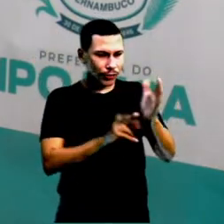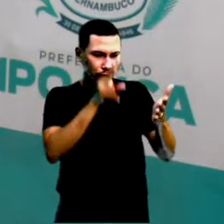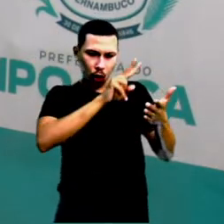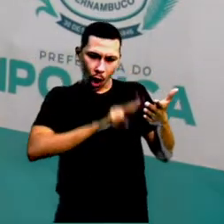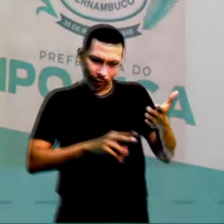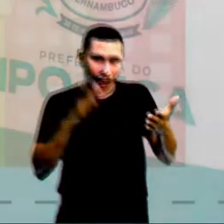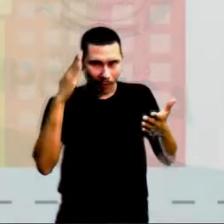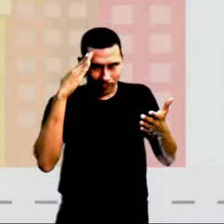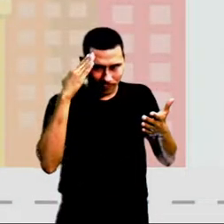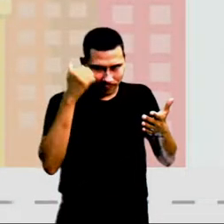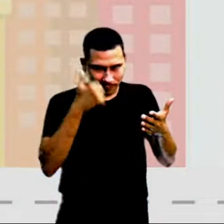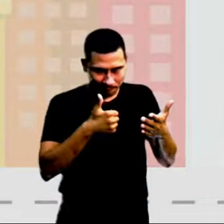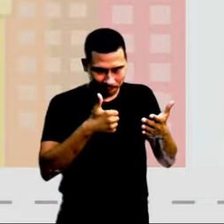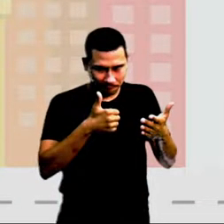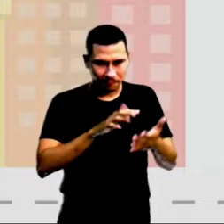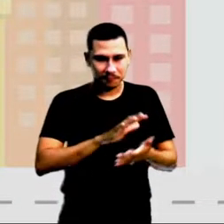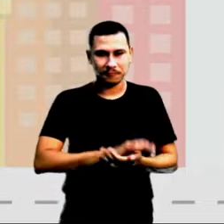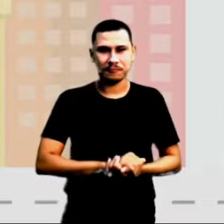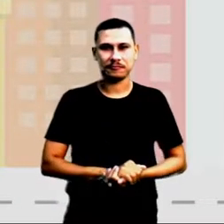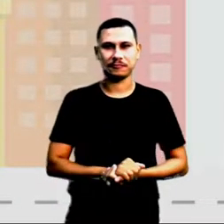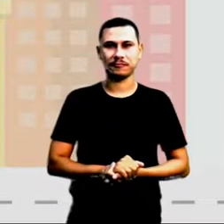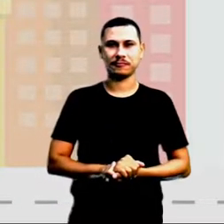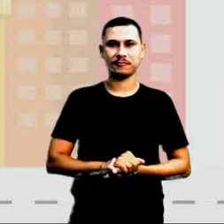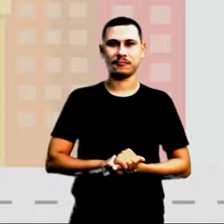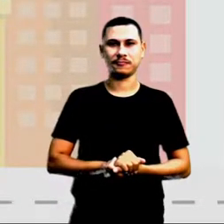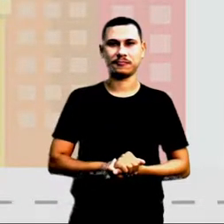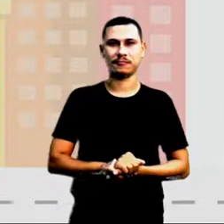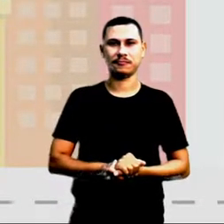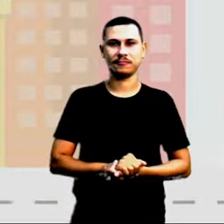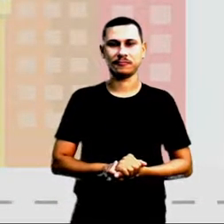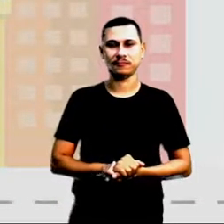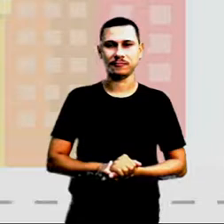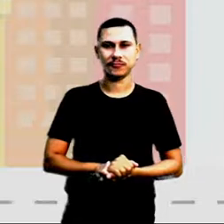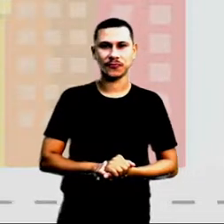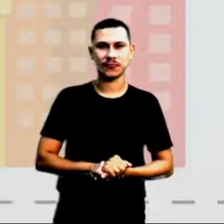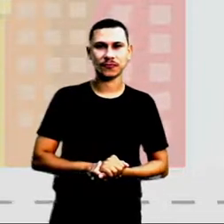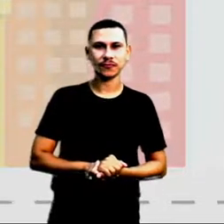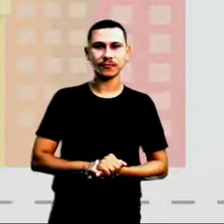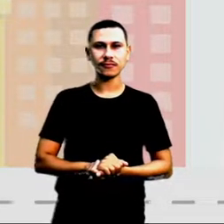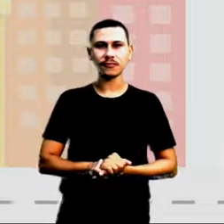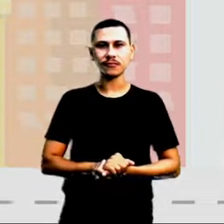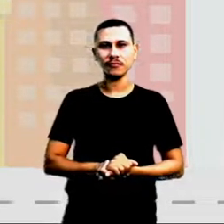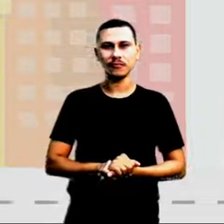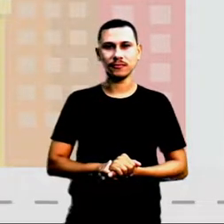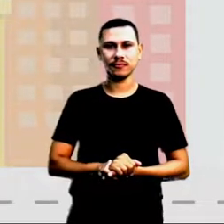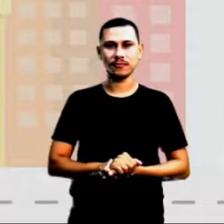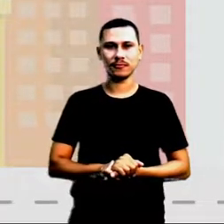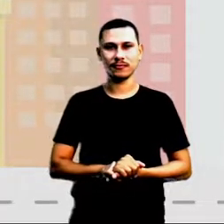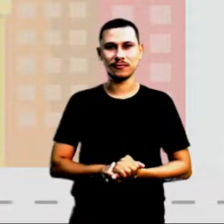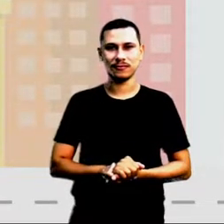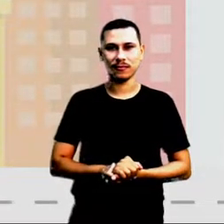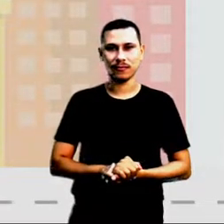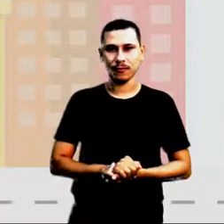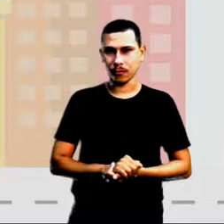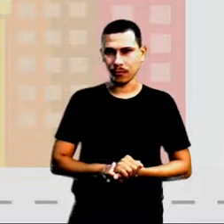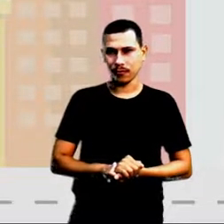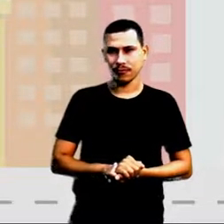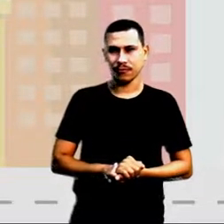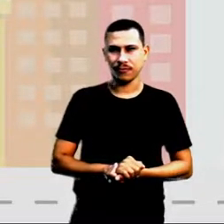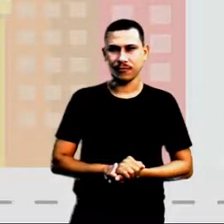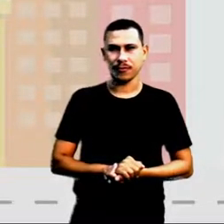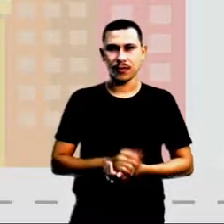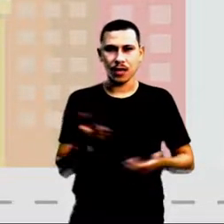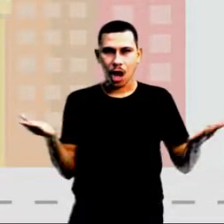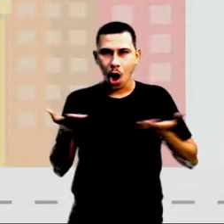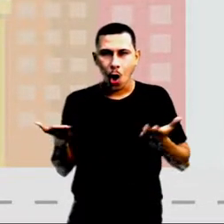compreender, extrair dele os fatos e relação entre o campo e a cidade. Vamos comparar